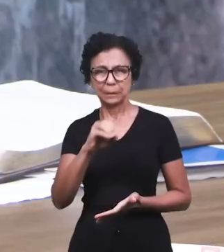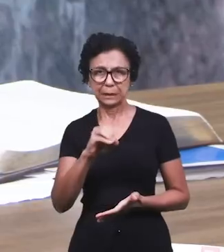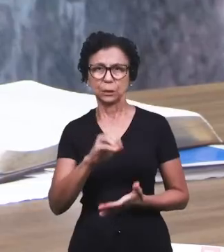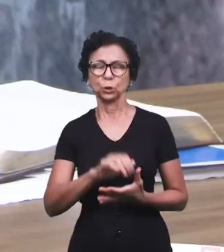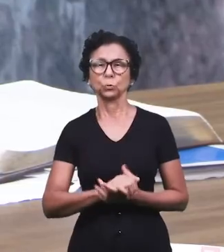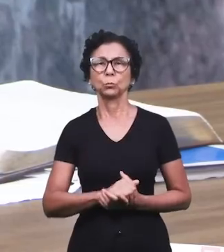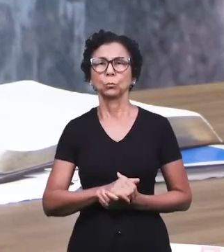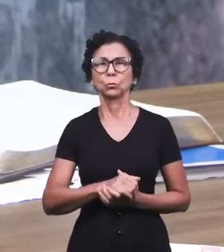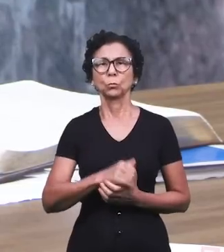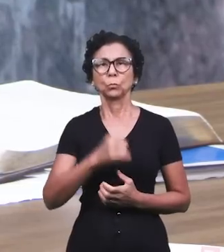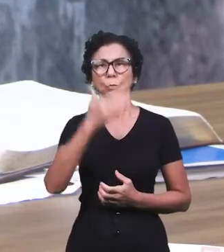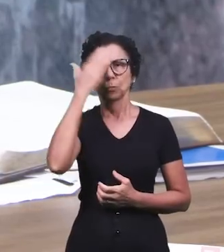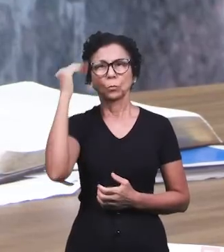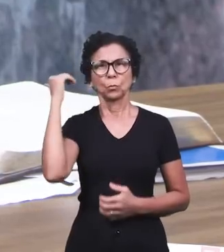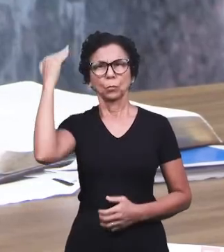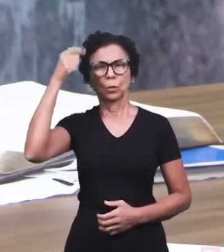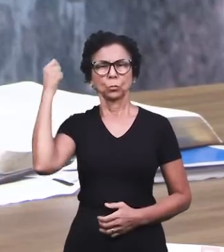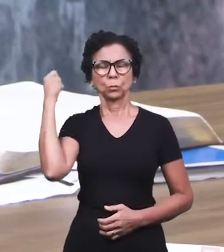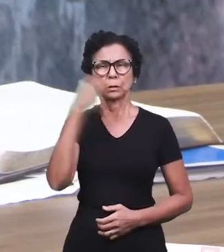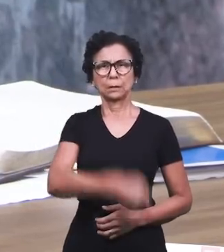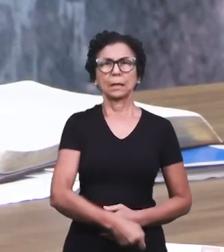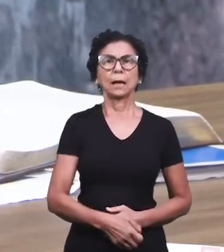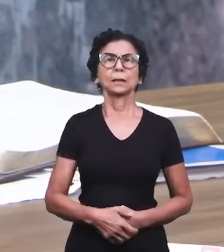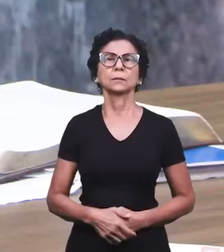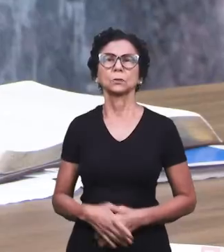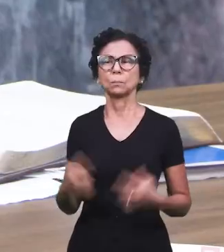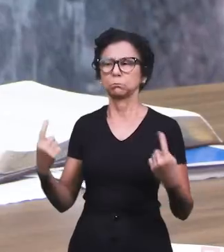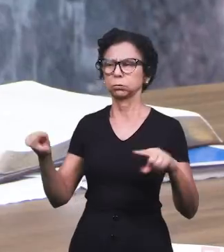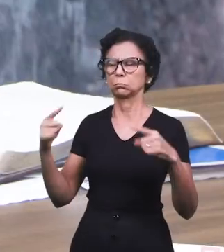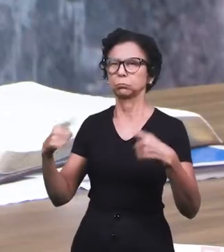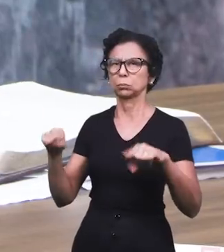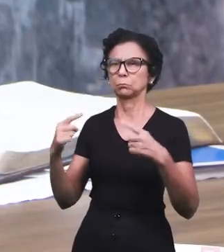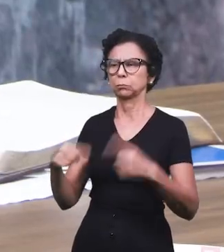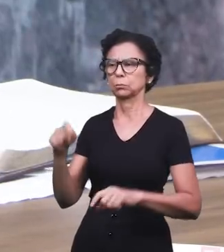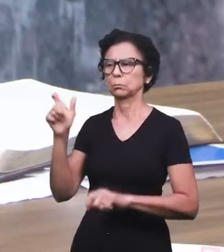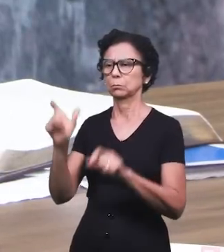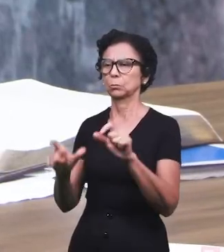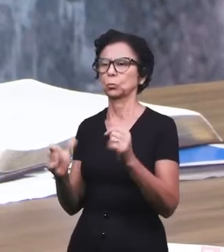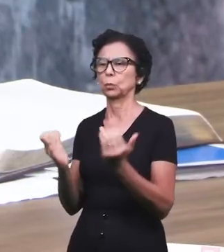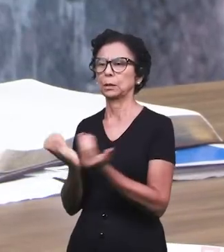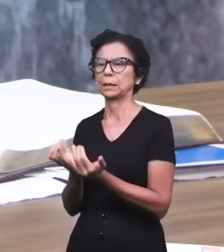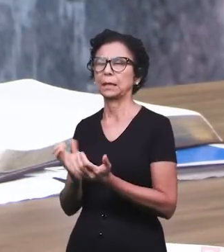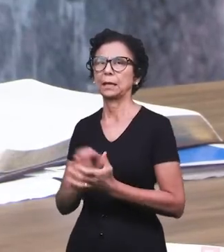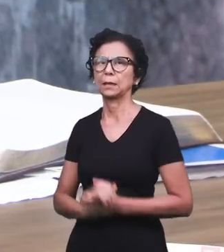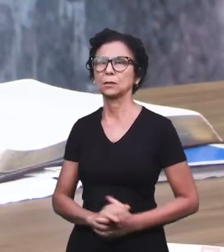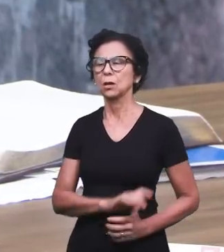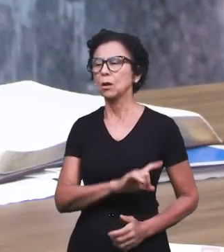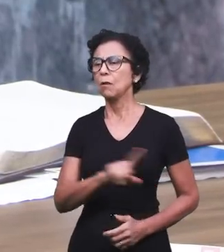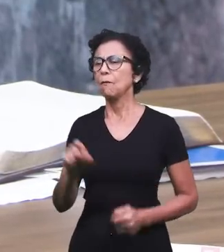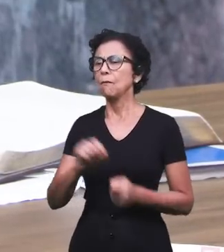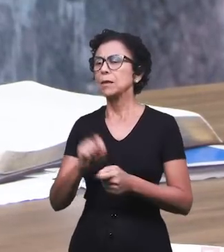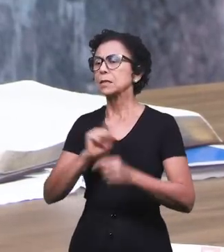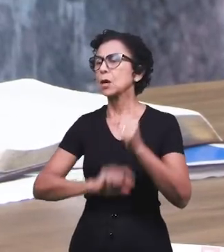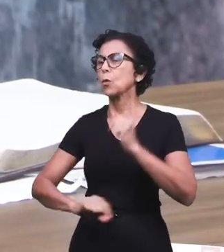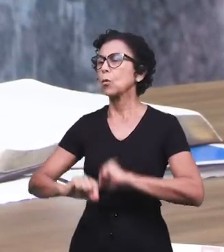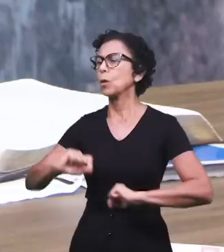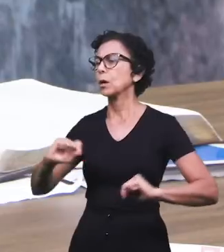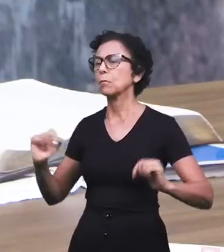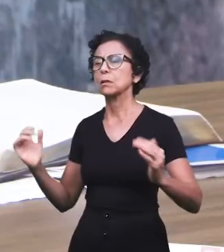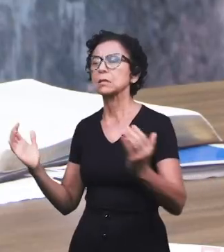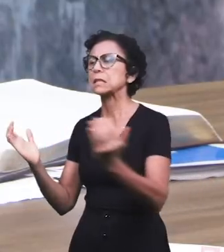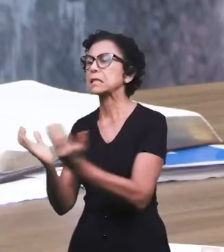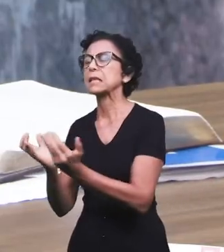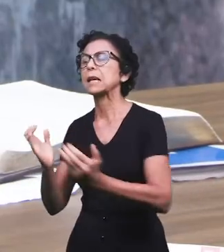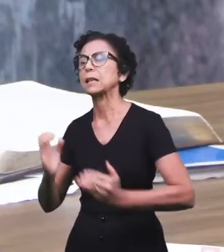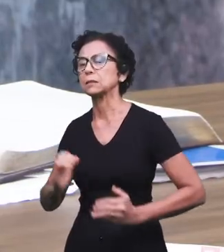combateu terrivelmente os cristãos. Ele manda cartas ao imperador Trajano, e ele fala do que ele fazia com os cristãos, né, de como ele os